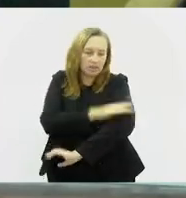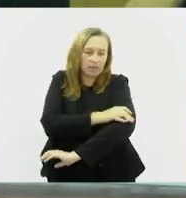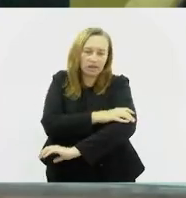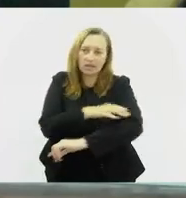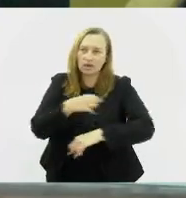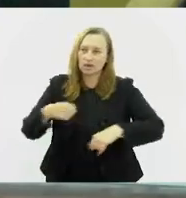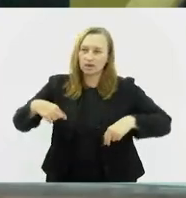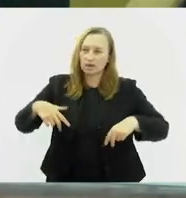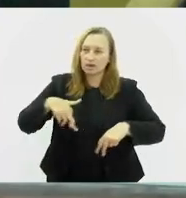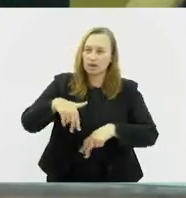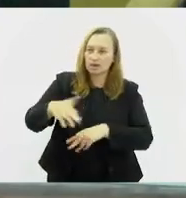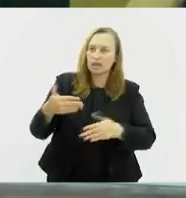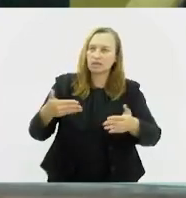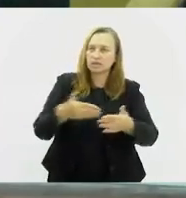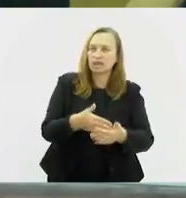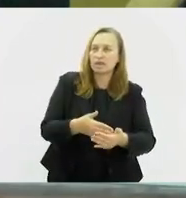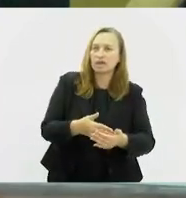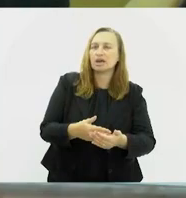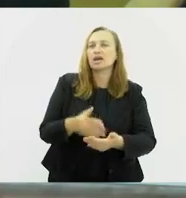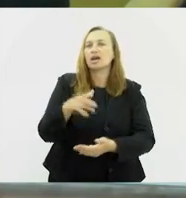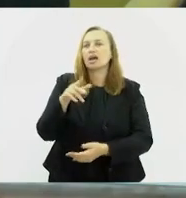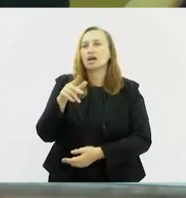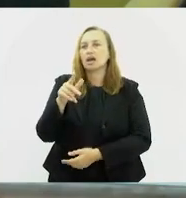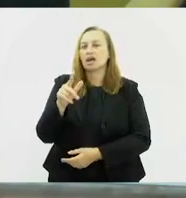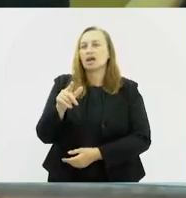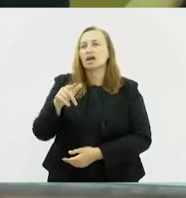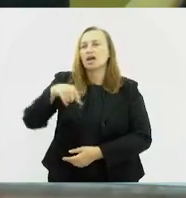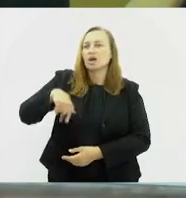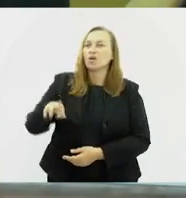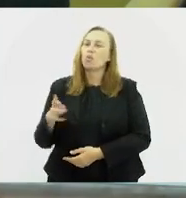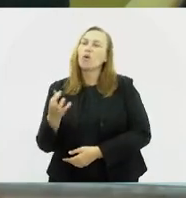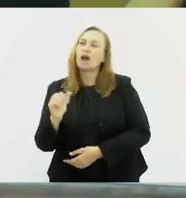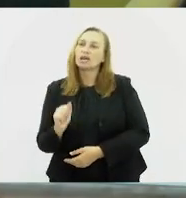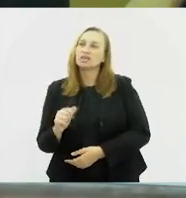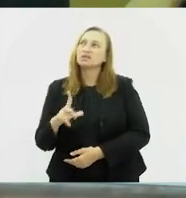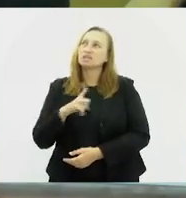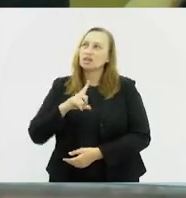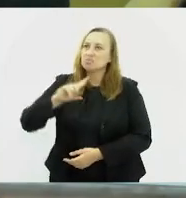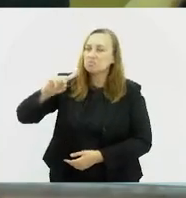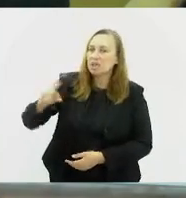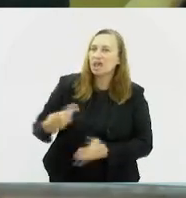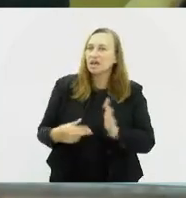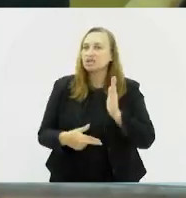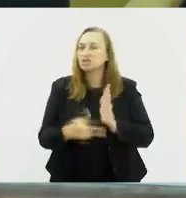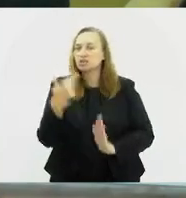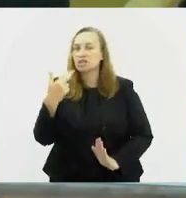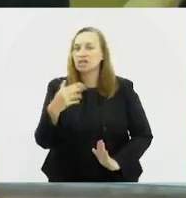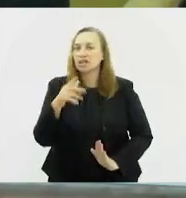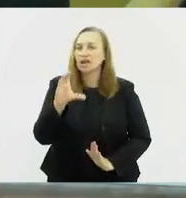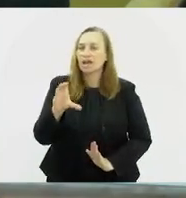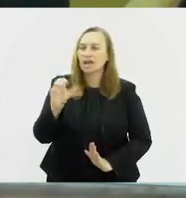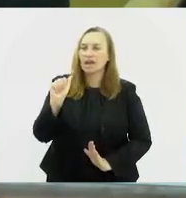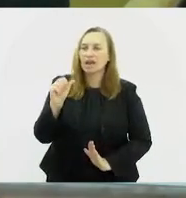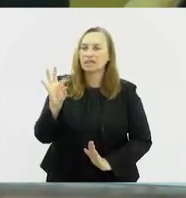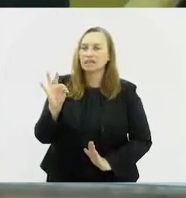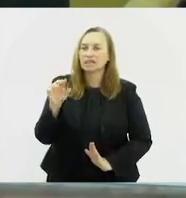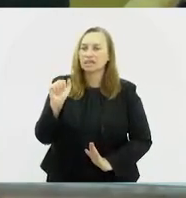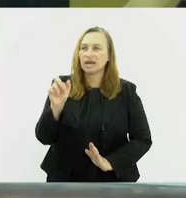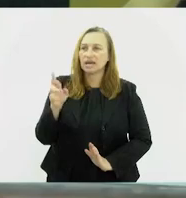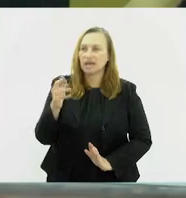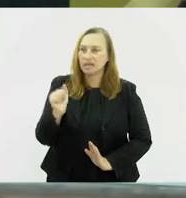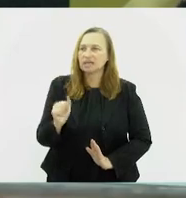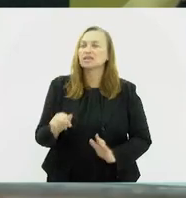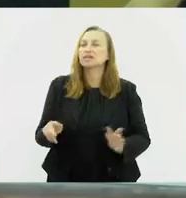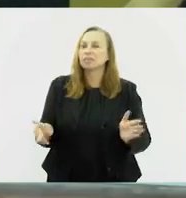Já fizemos milhares de cirurgias, o Munir deve ter esse número aí em conta, de cataratas, né, que isso também faz parte